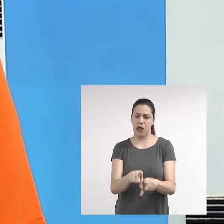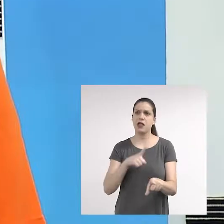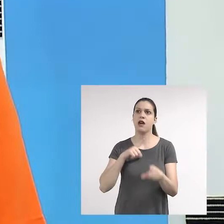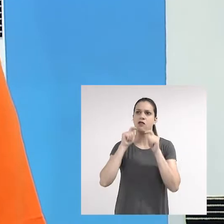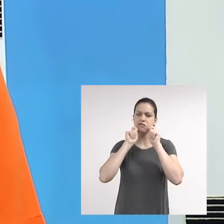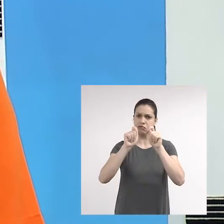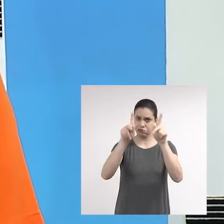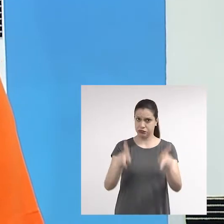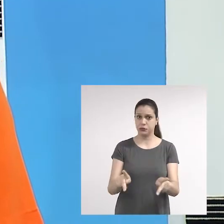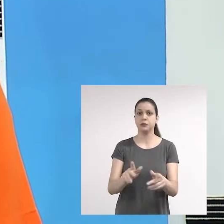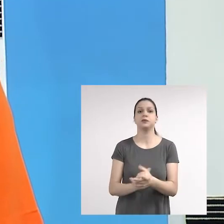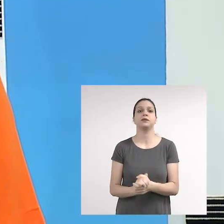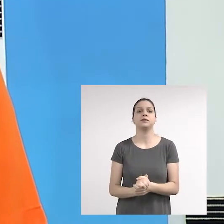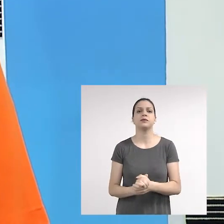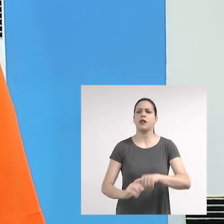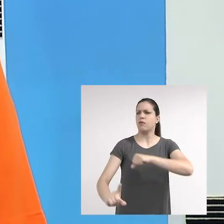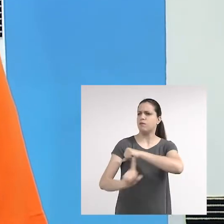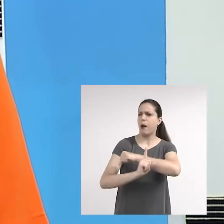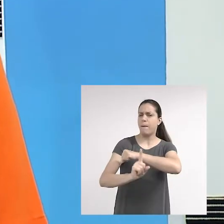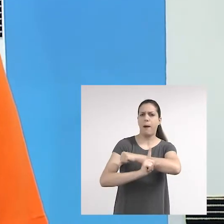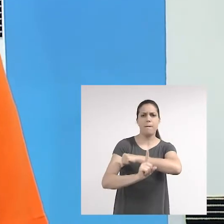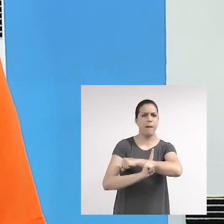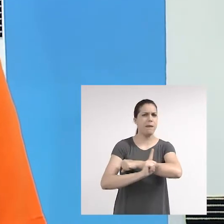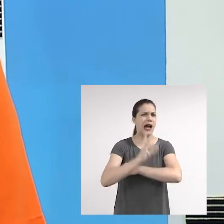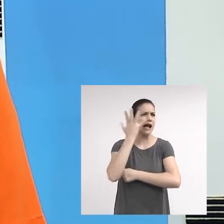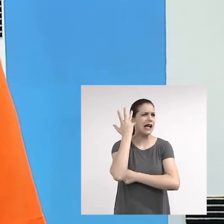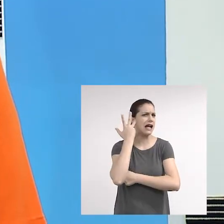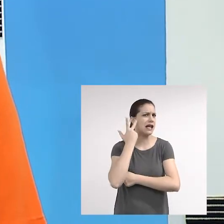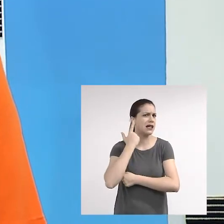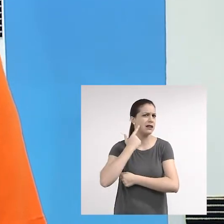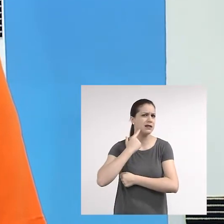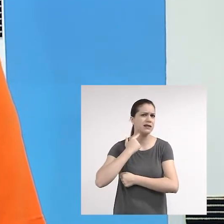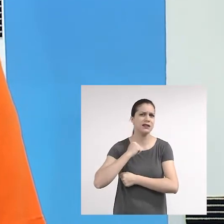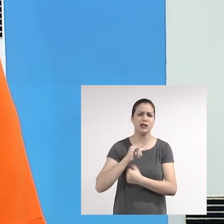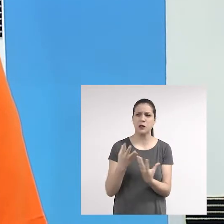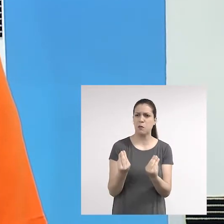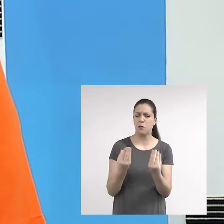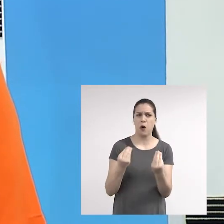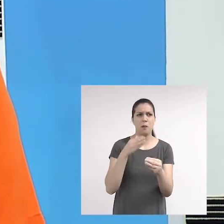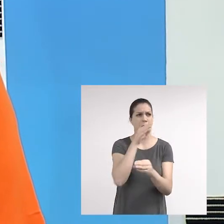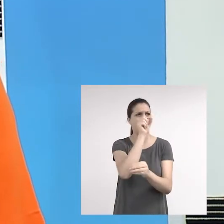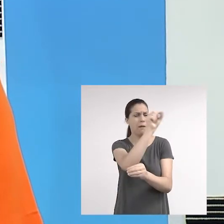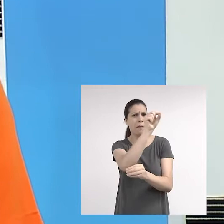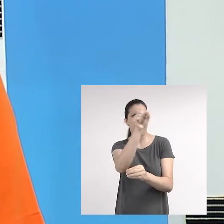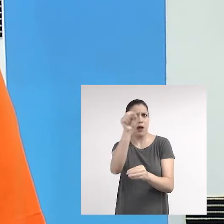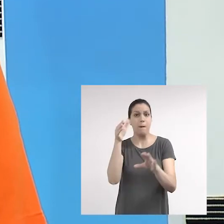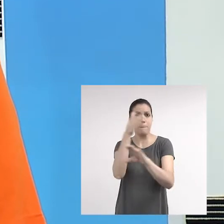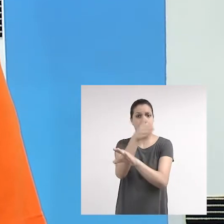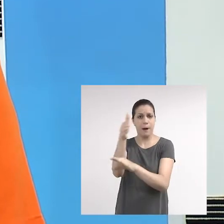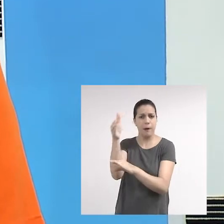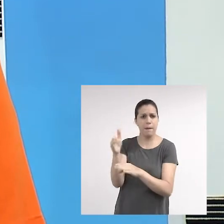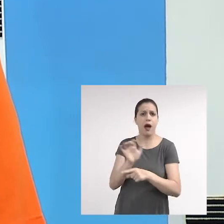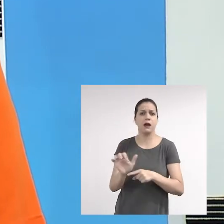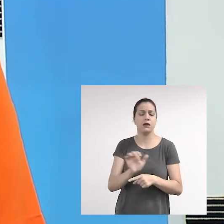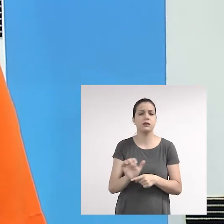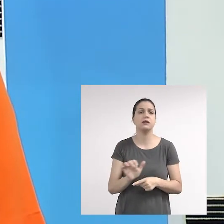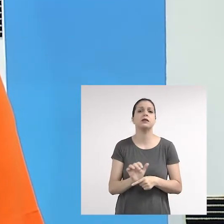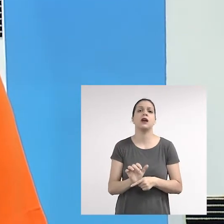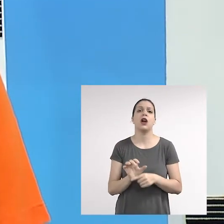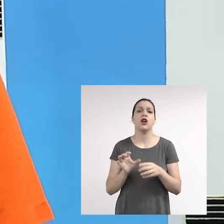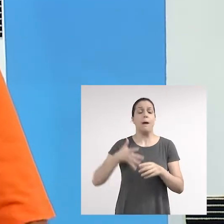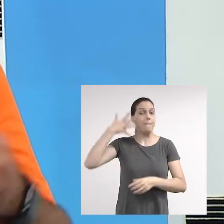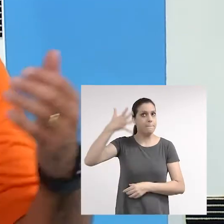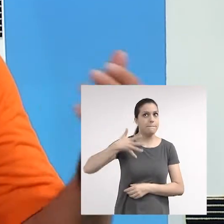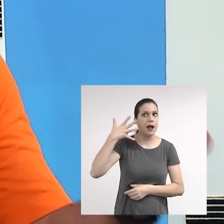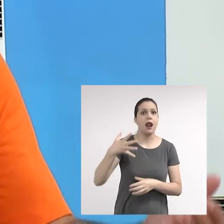forma, fizemos audiências públicas e atendemos milhares de crianças nos 4 cantos do estado, com palestras, com a minha